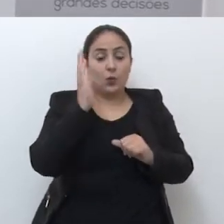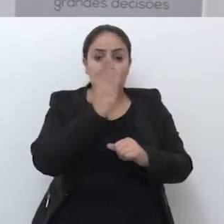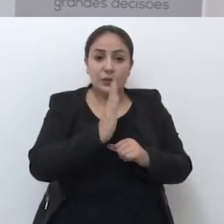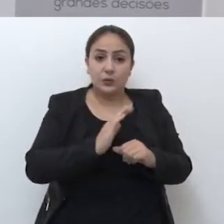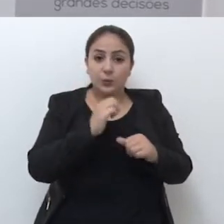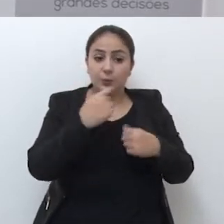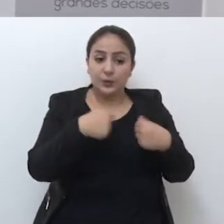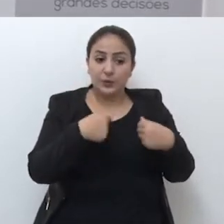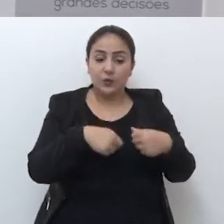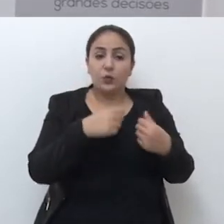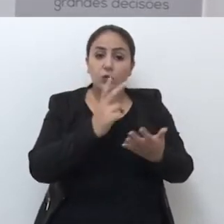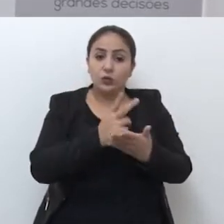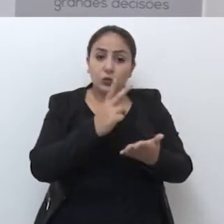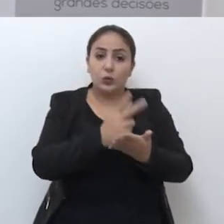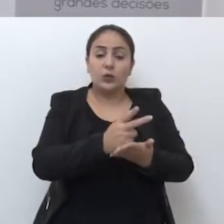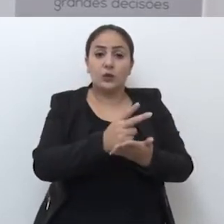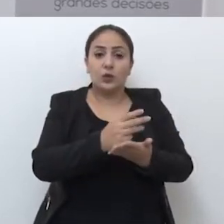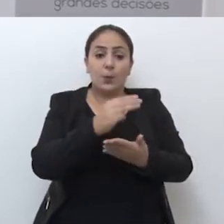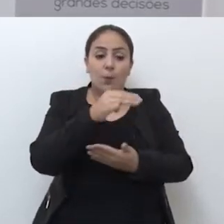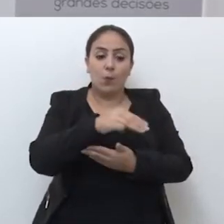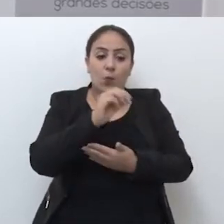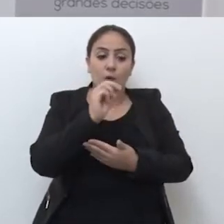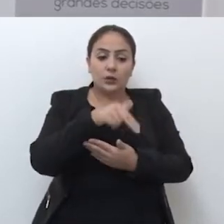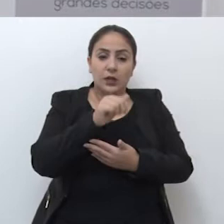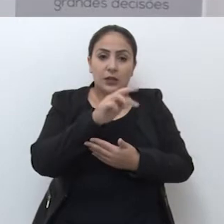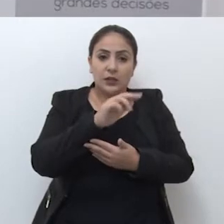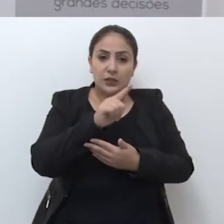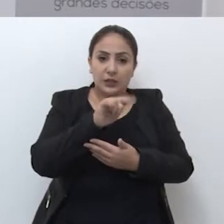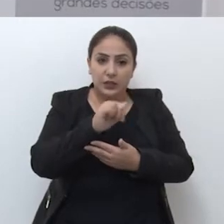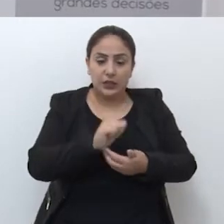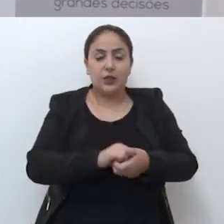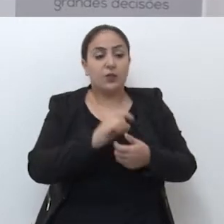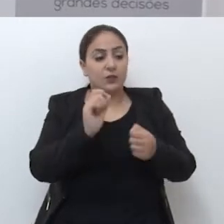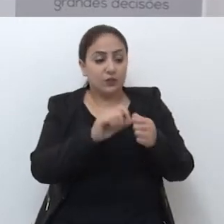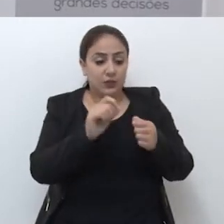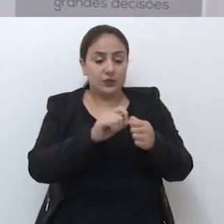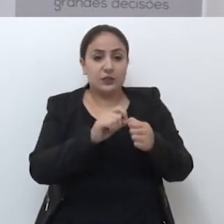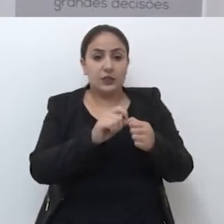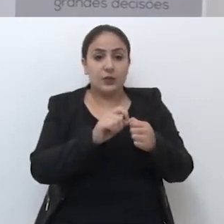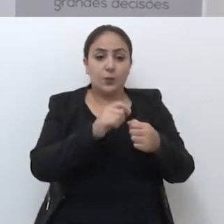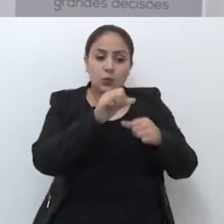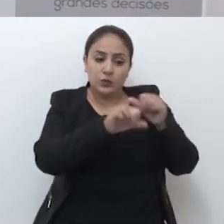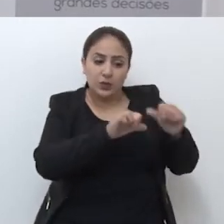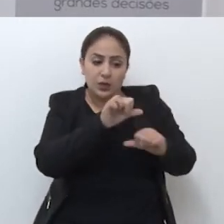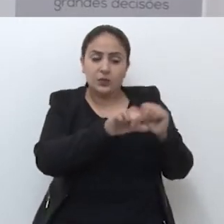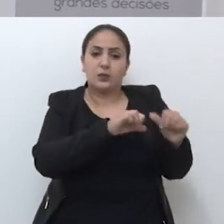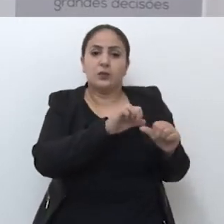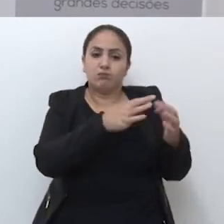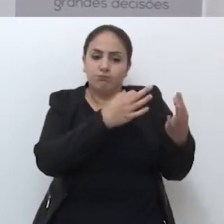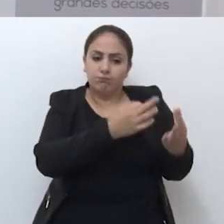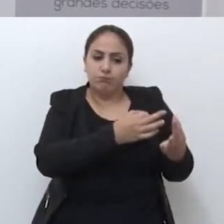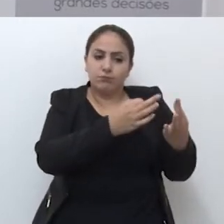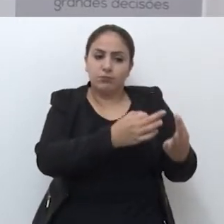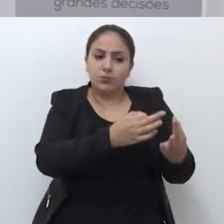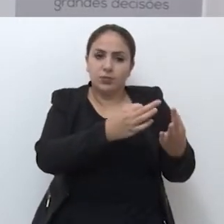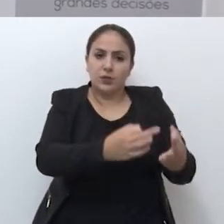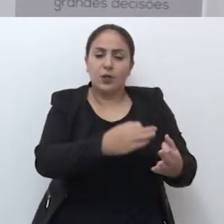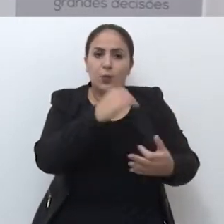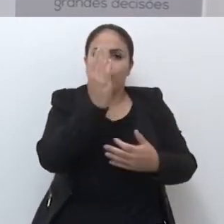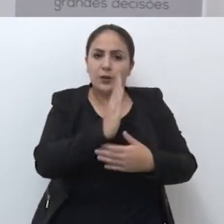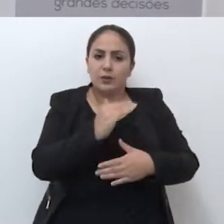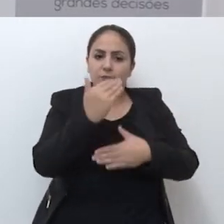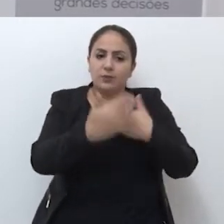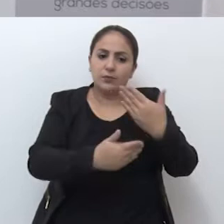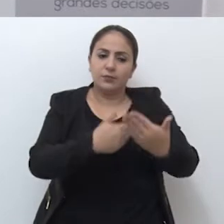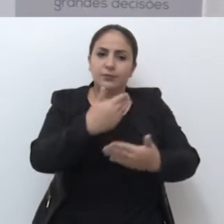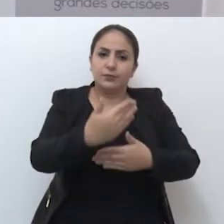a monarquia, por exemplo, sem fazer uma tábula rasa do passado. E foi com reformas paulatinas, prudentes, que o Brasil